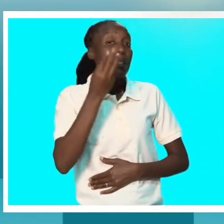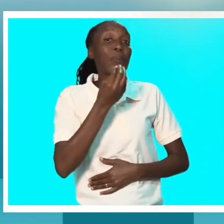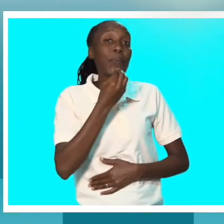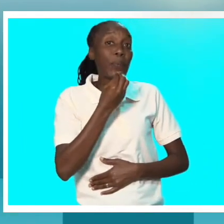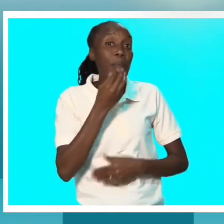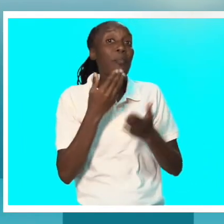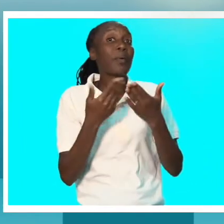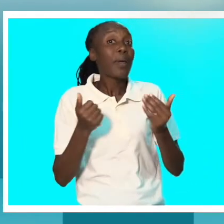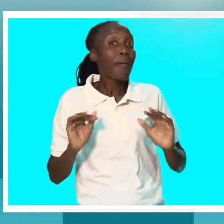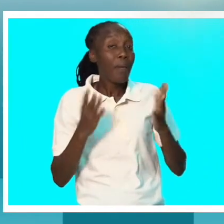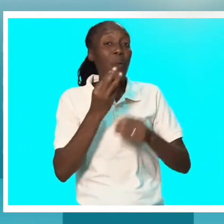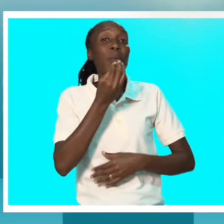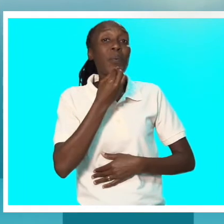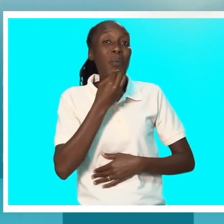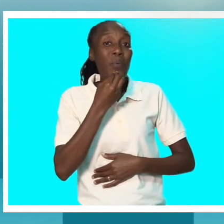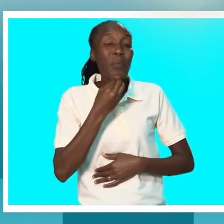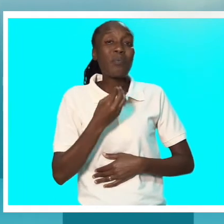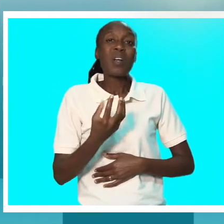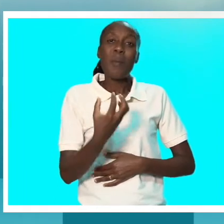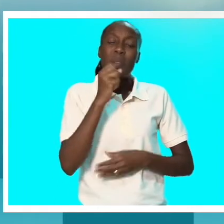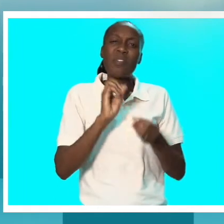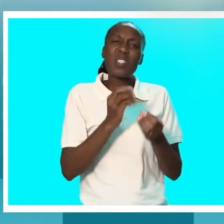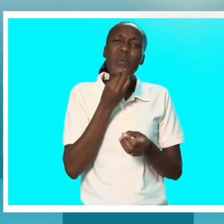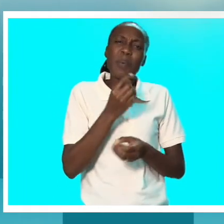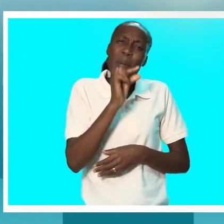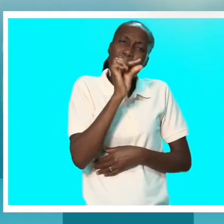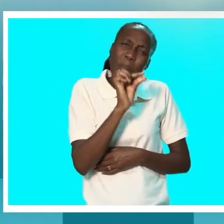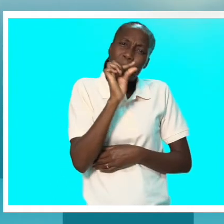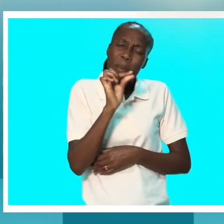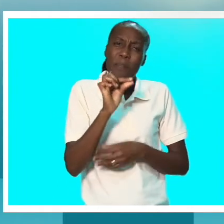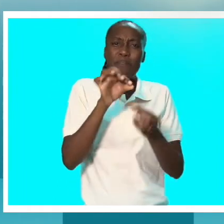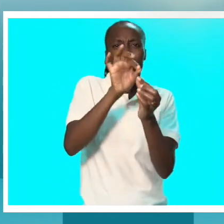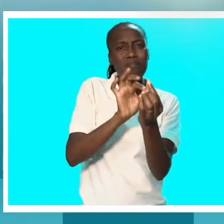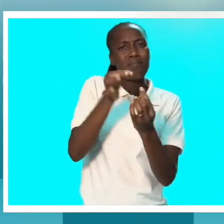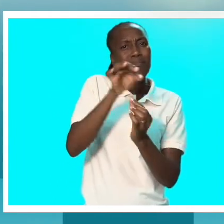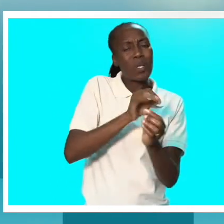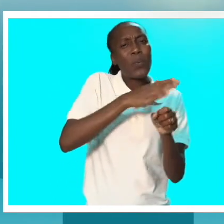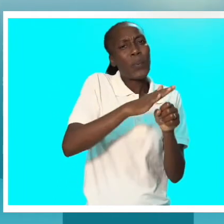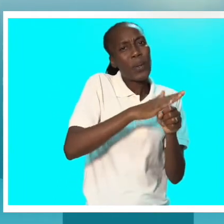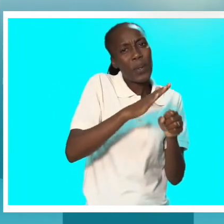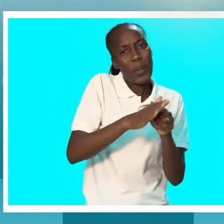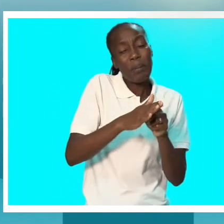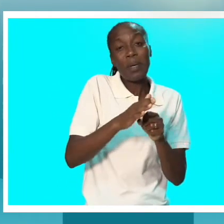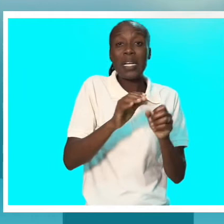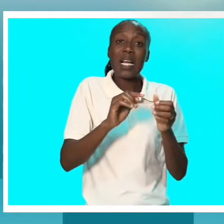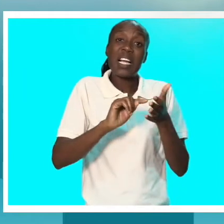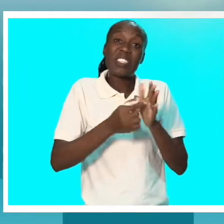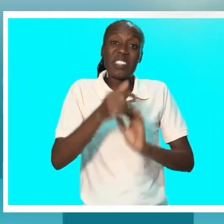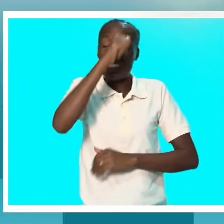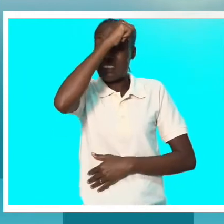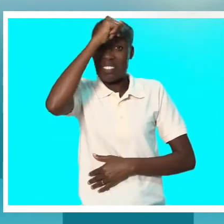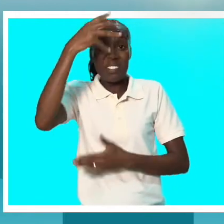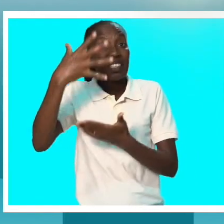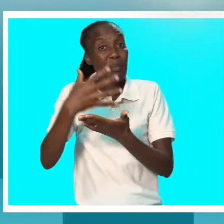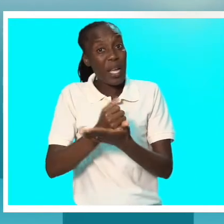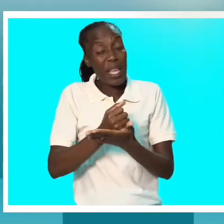Enfrendo grandes dificuldades na alimentação. Devo ter uma dieta muito regrada. E as condições